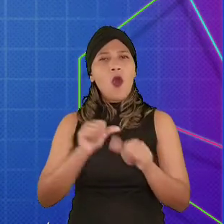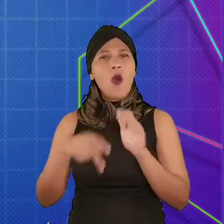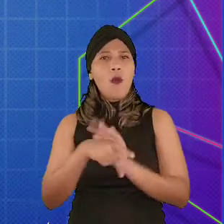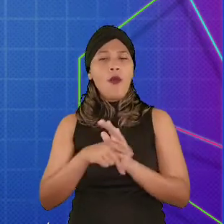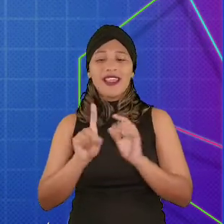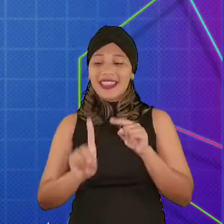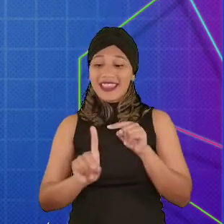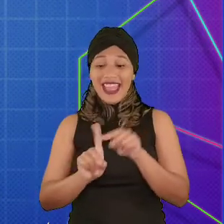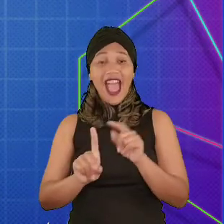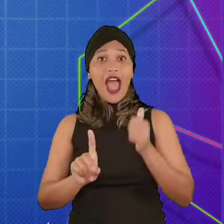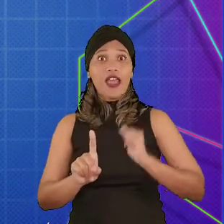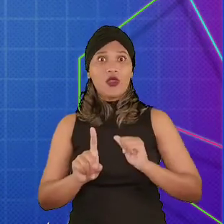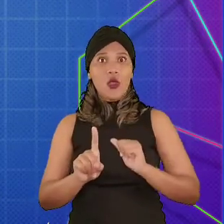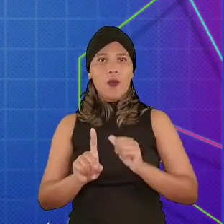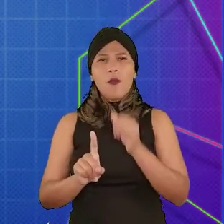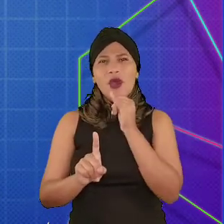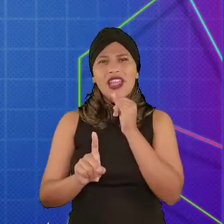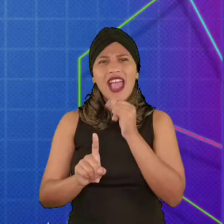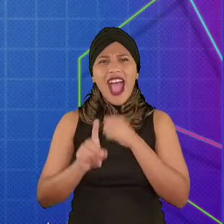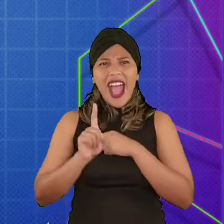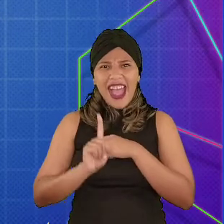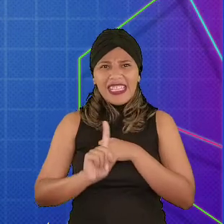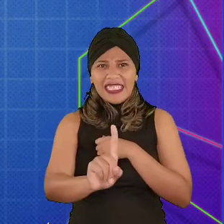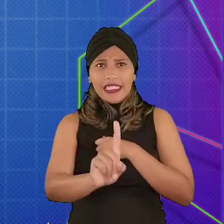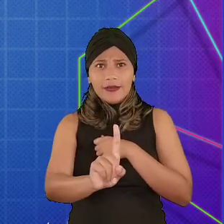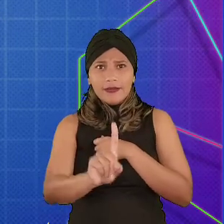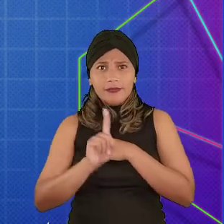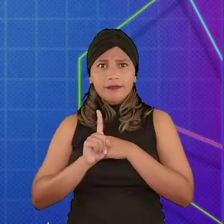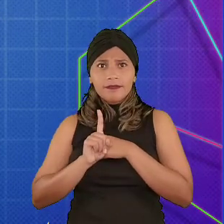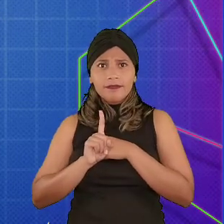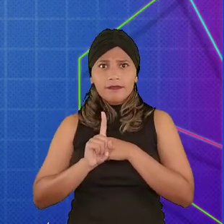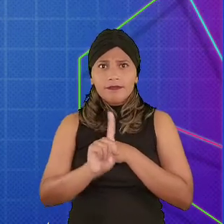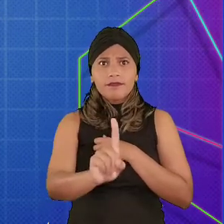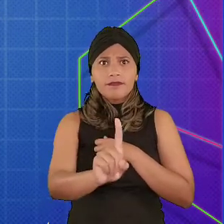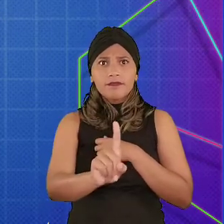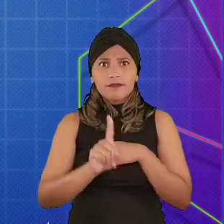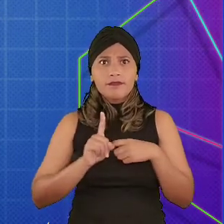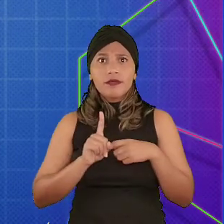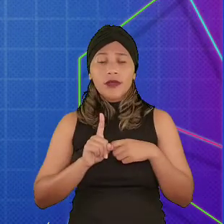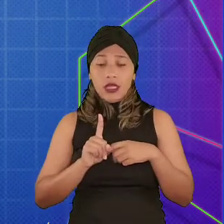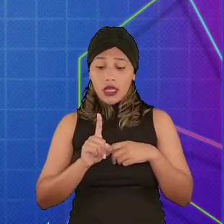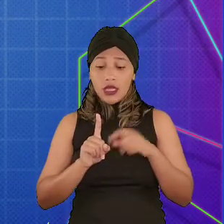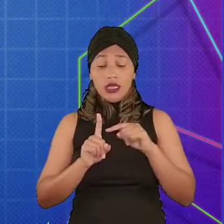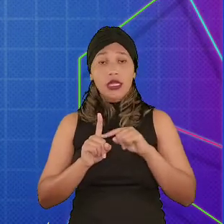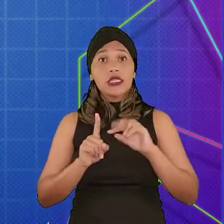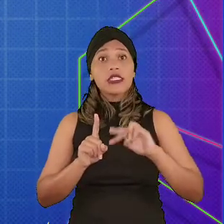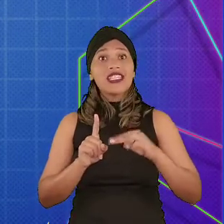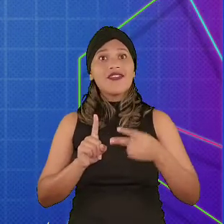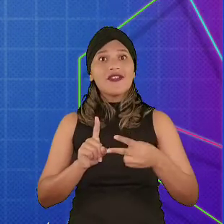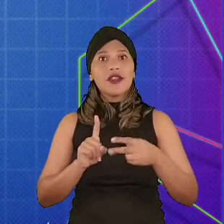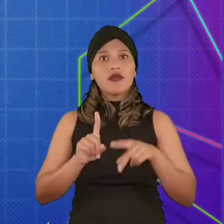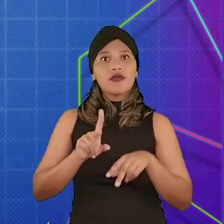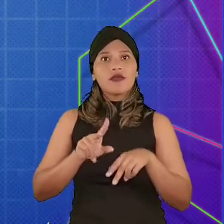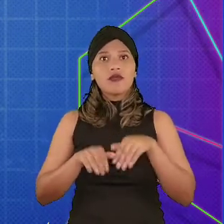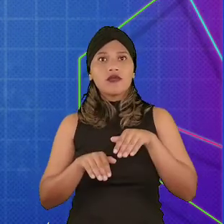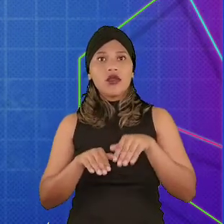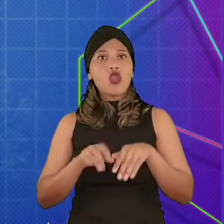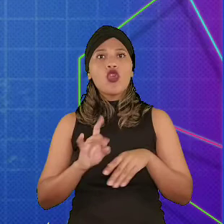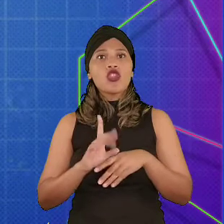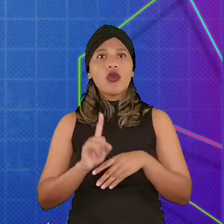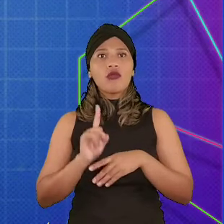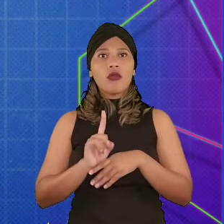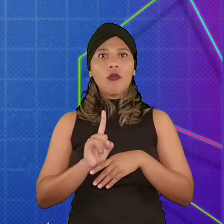opções modificar nossas Sprite do ator para poder andar por exemplo para que o ator tem uma animação que nos indique que ele está em movimento